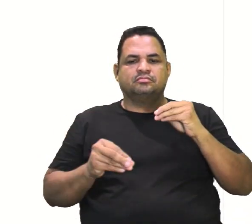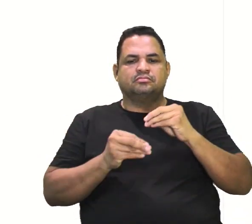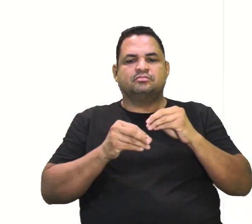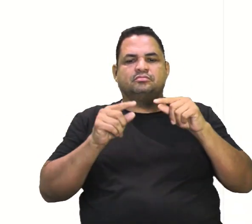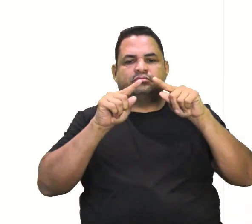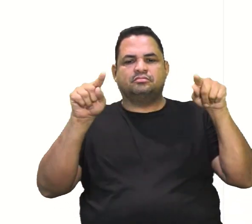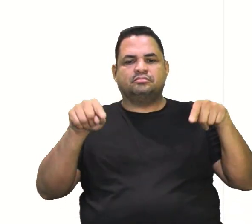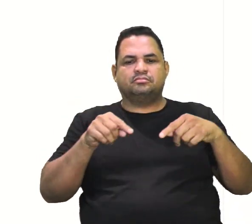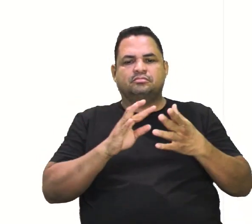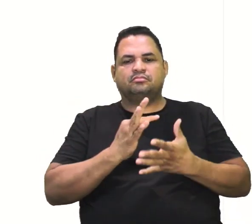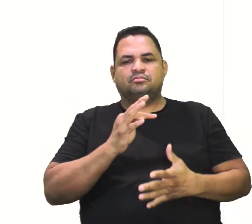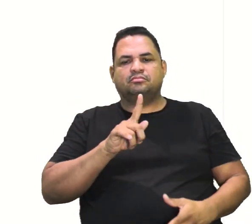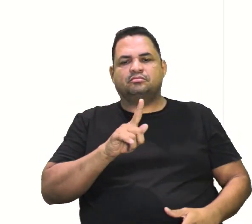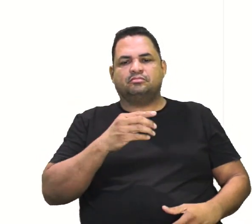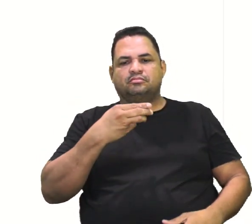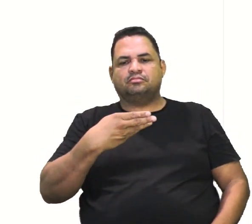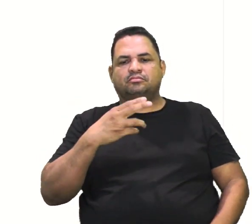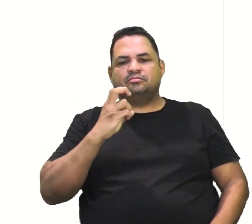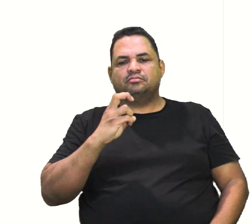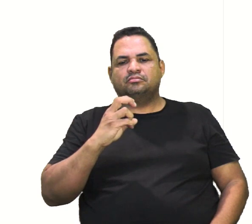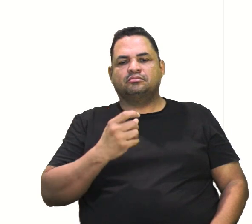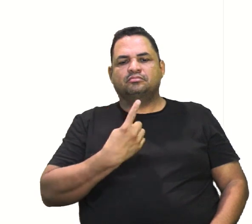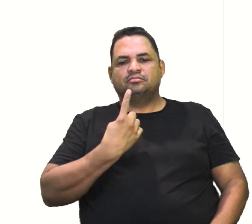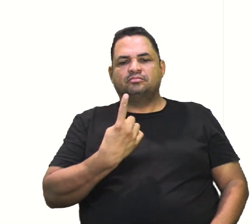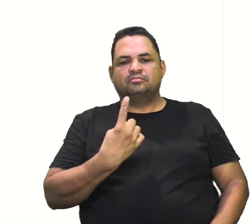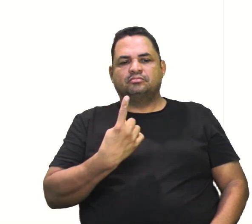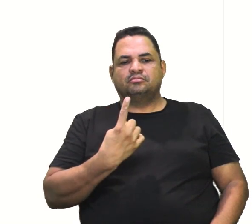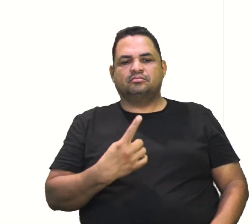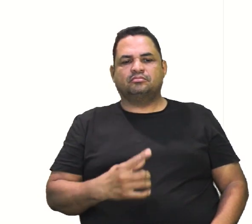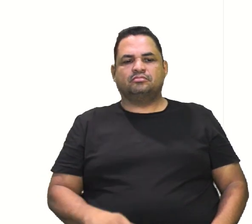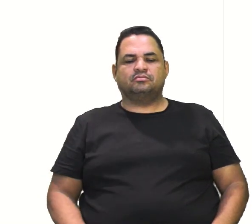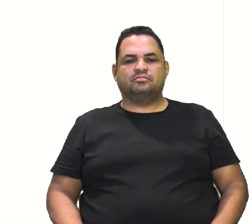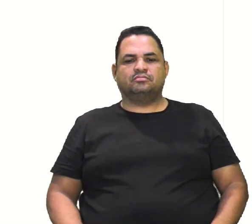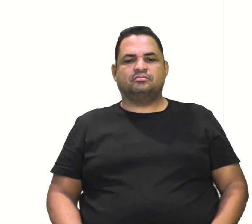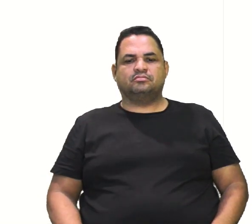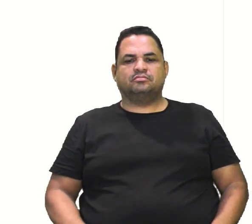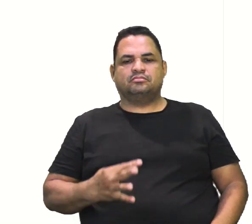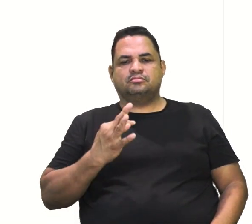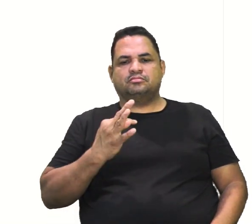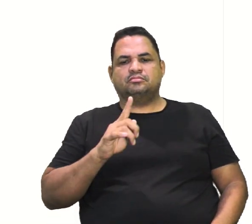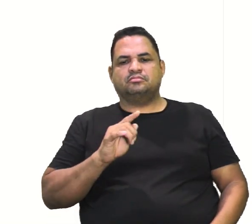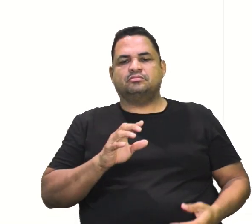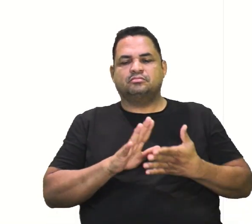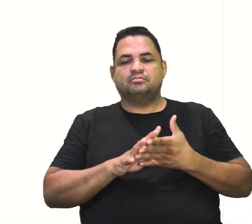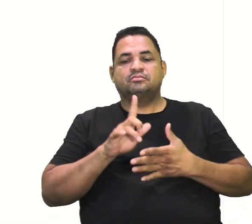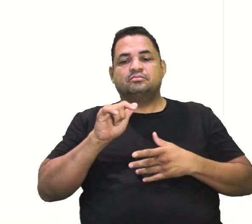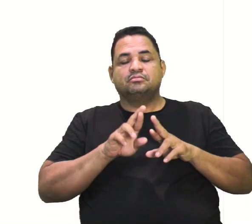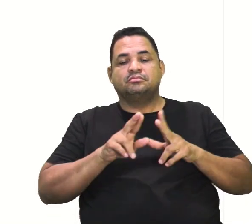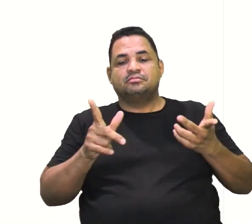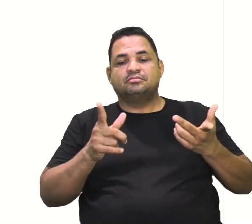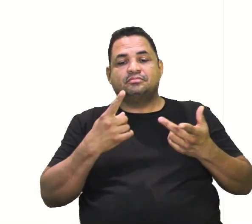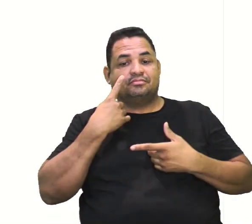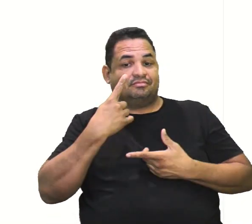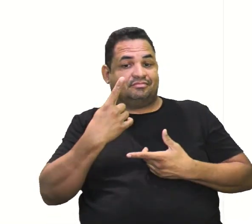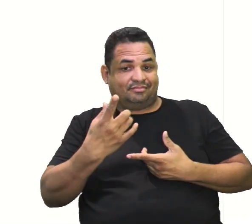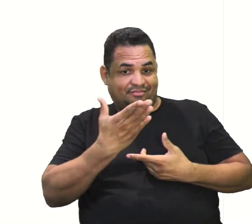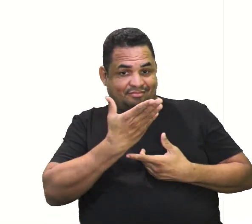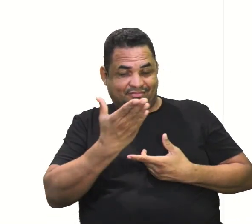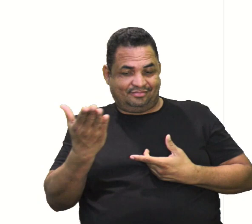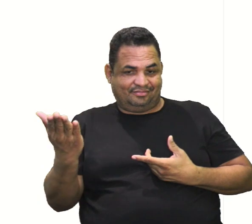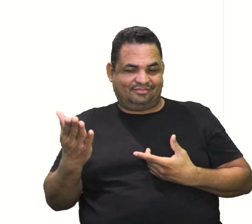já sabia que tangente de 45 é igual a 1, né? A tangente é diferente, olha